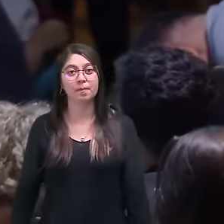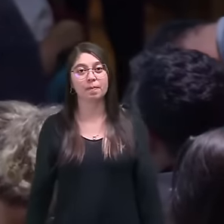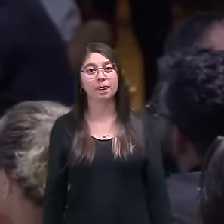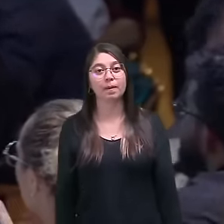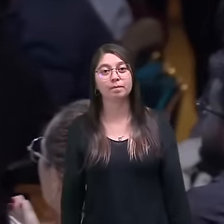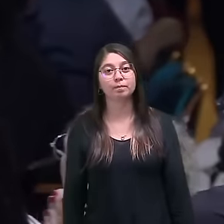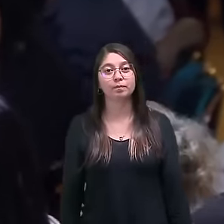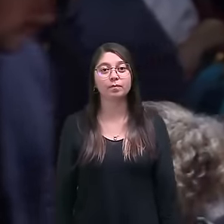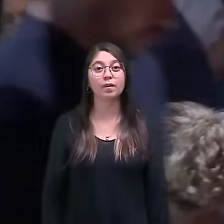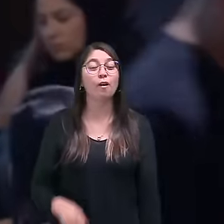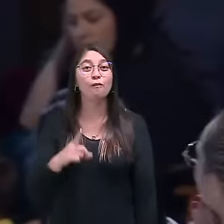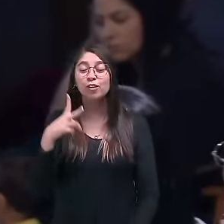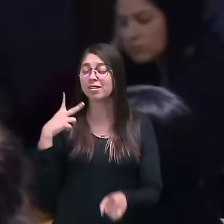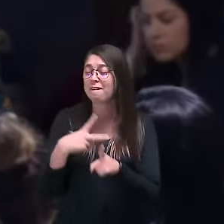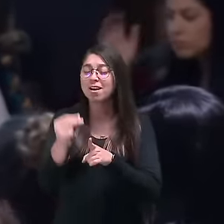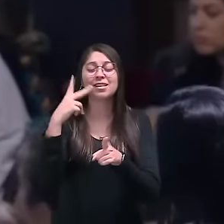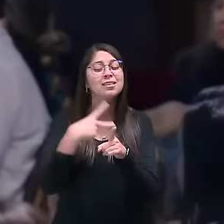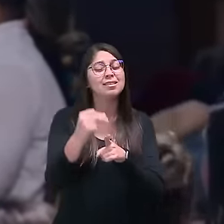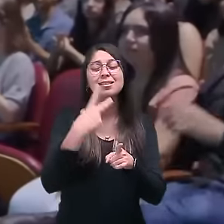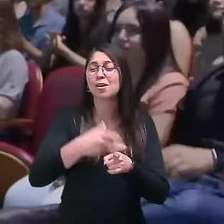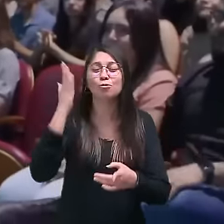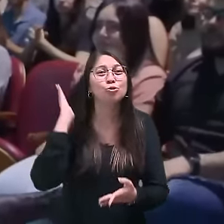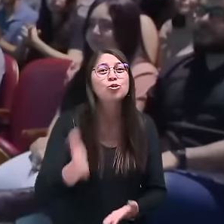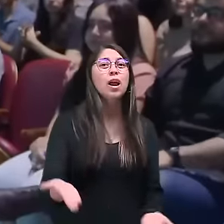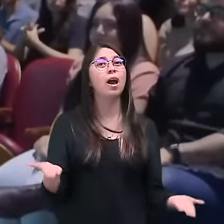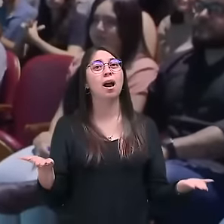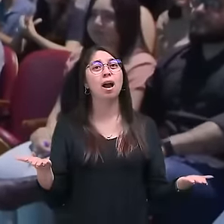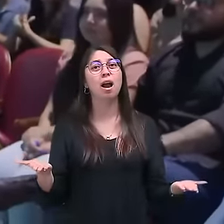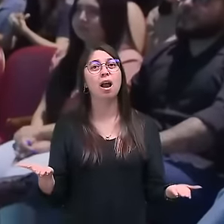Você já venceu coisas piores.